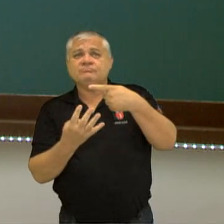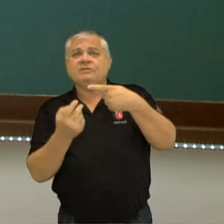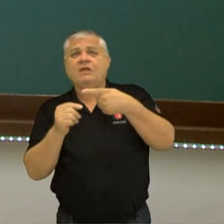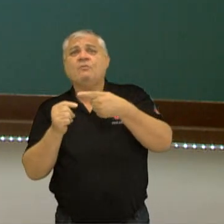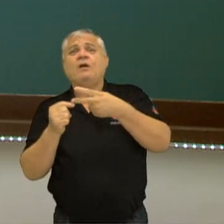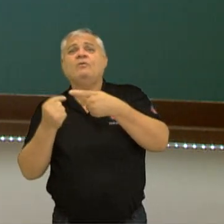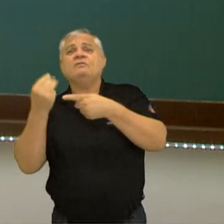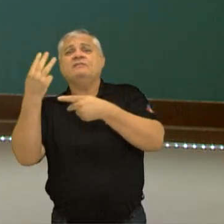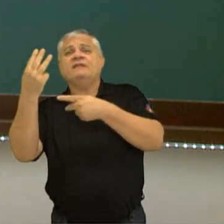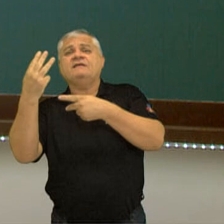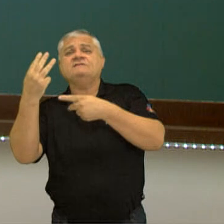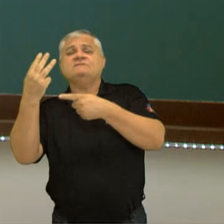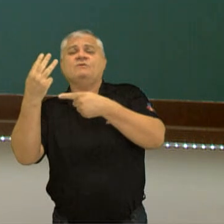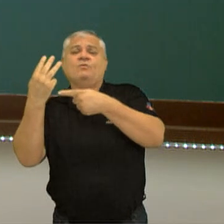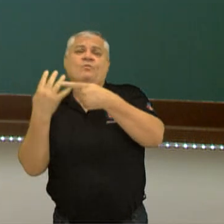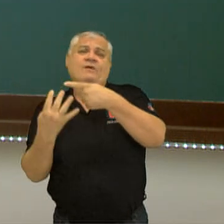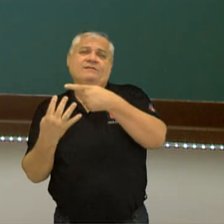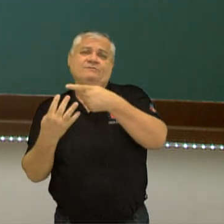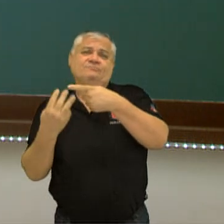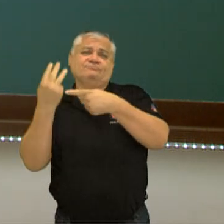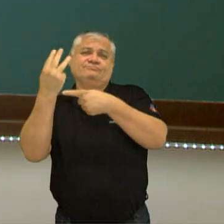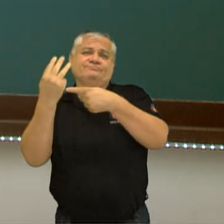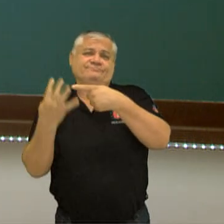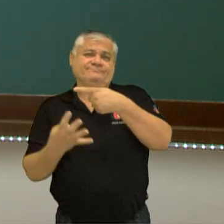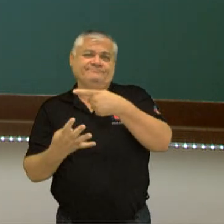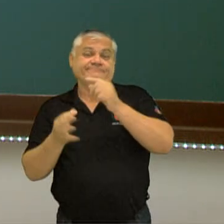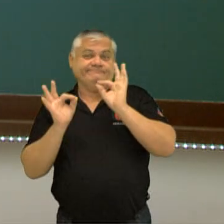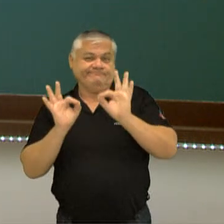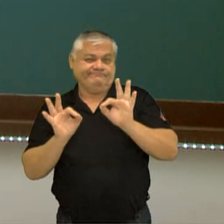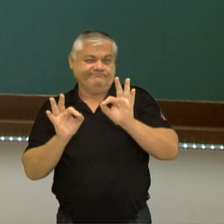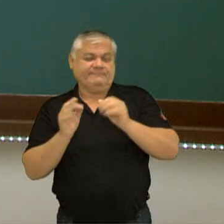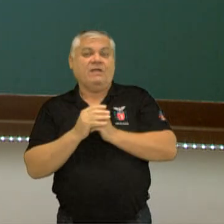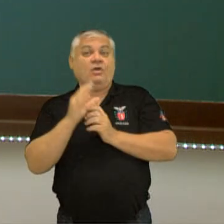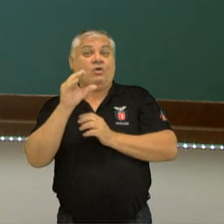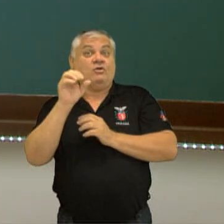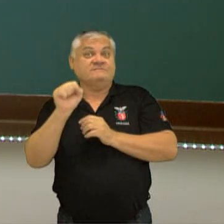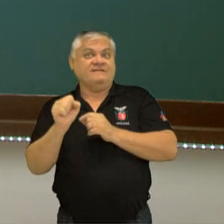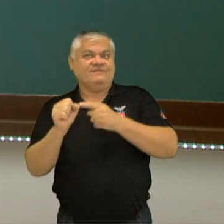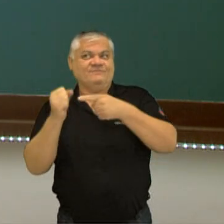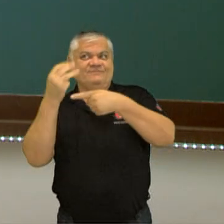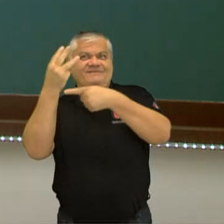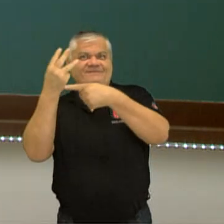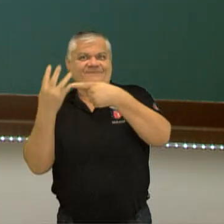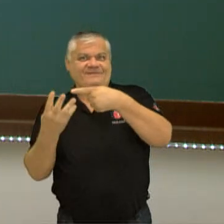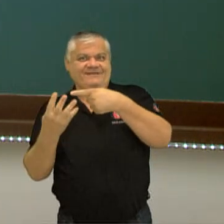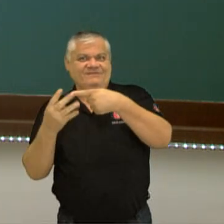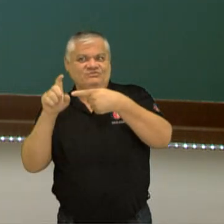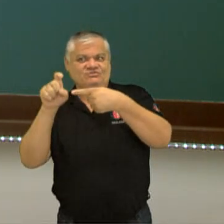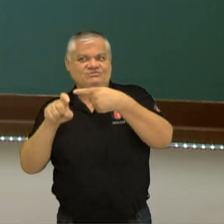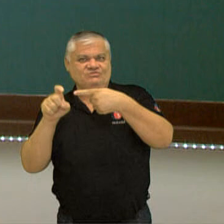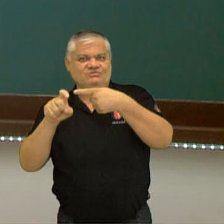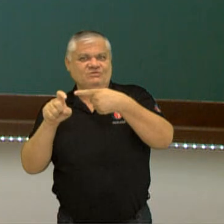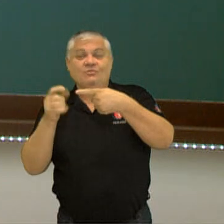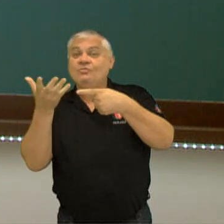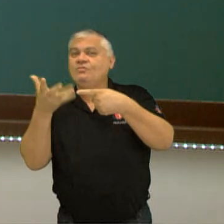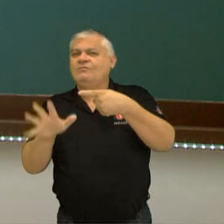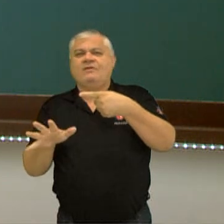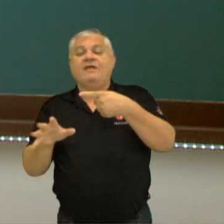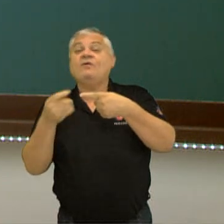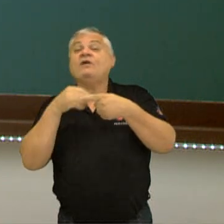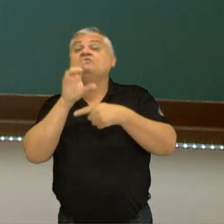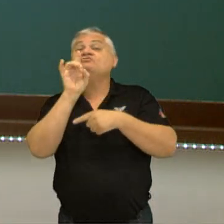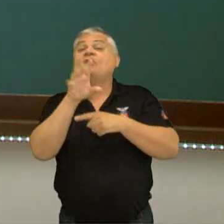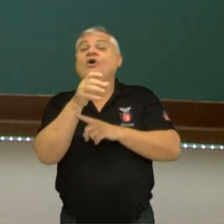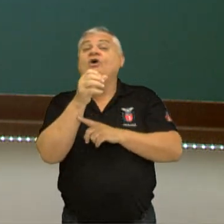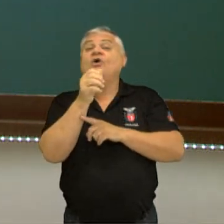é igual a 3/4. Eu tenho cosseno quadrado de x, que eu não quero cosseno quadrado de x, eu quero cosseno de